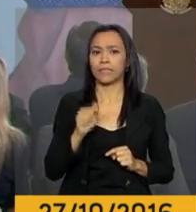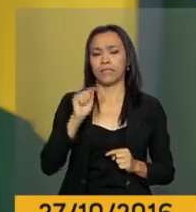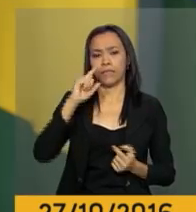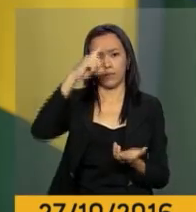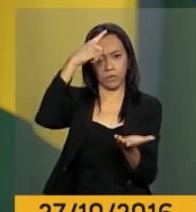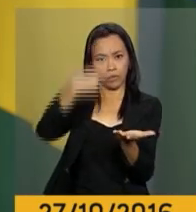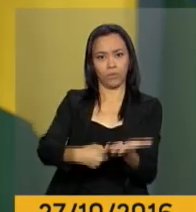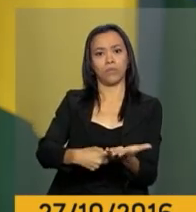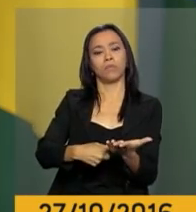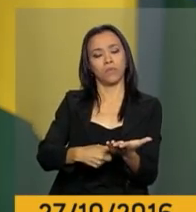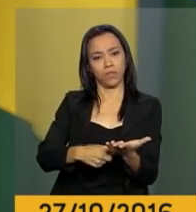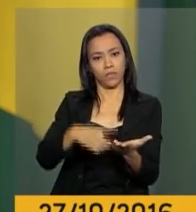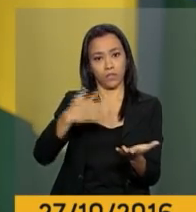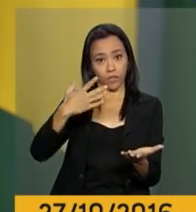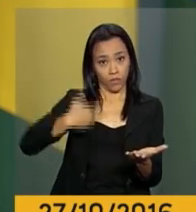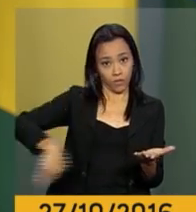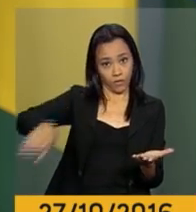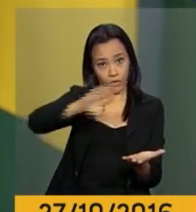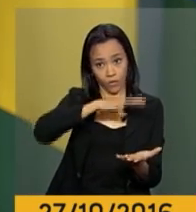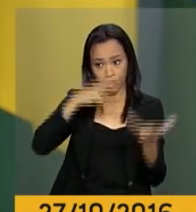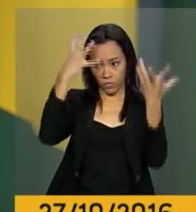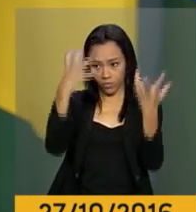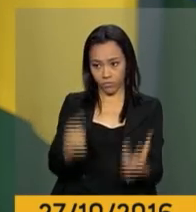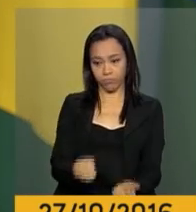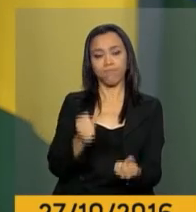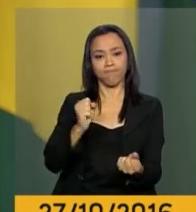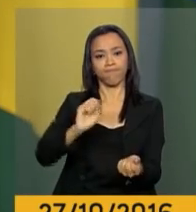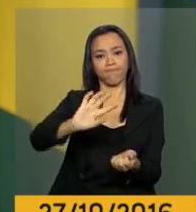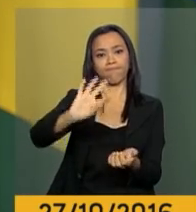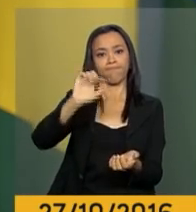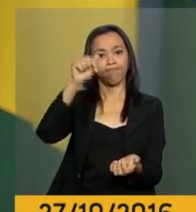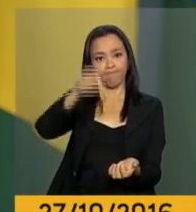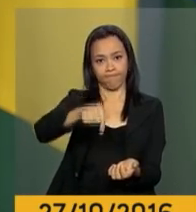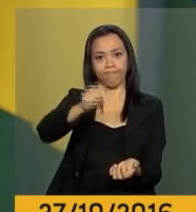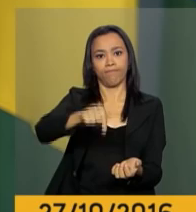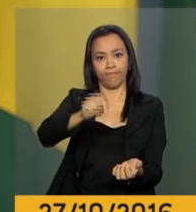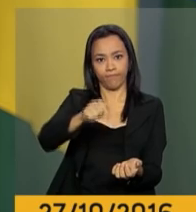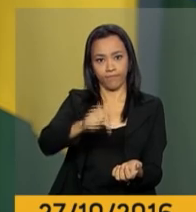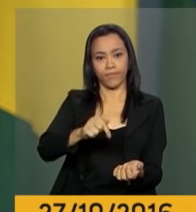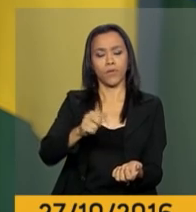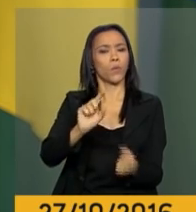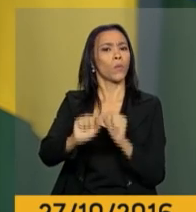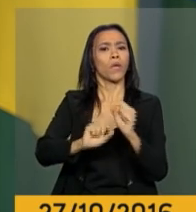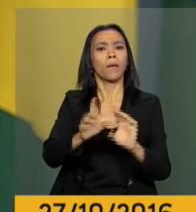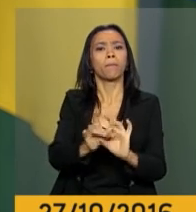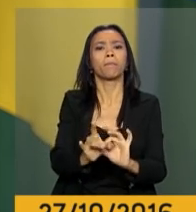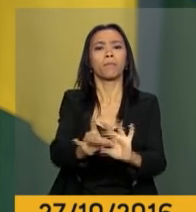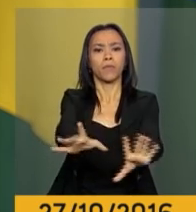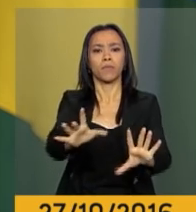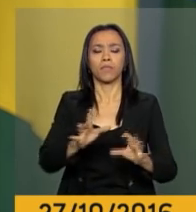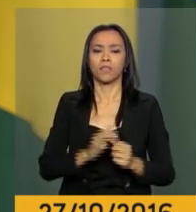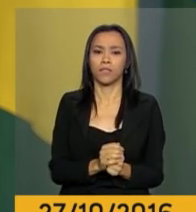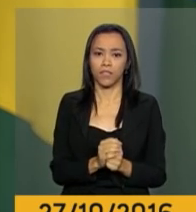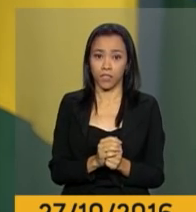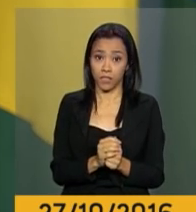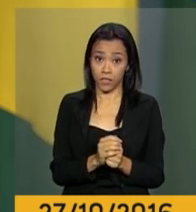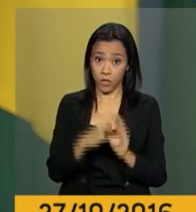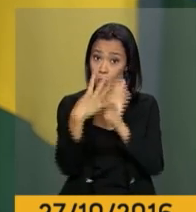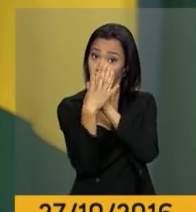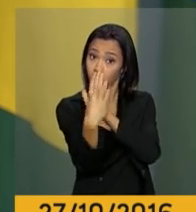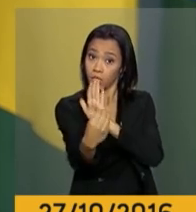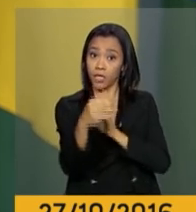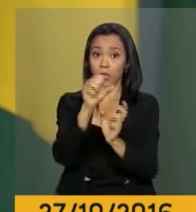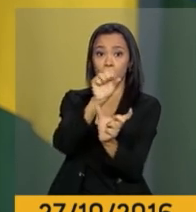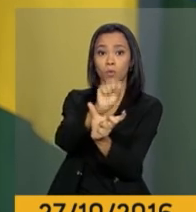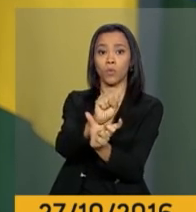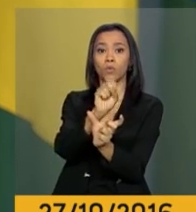responsabilidade que nós estamos assumindo neste momento, ao viabilizarmos o Super Simples e, ao